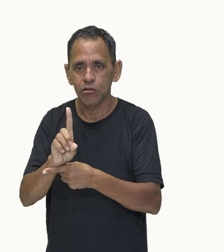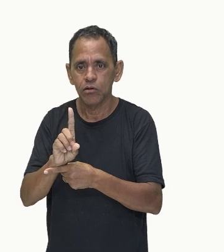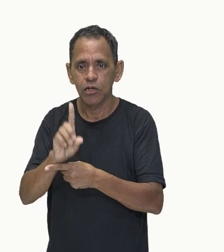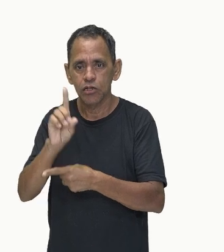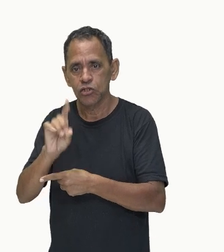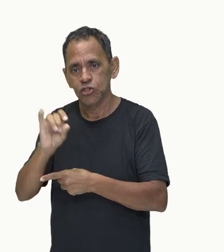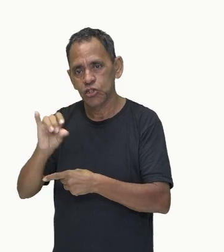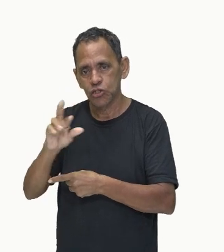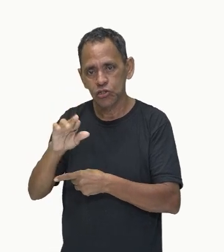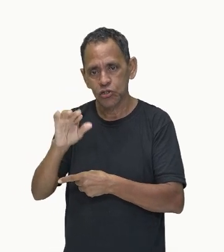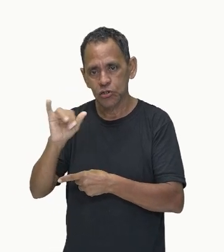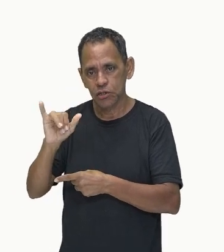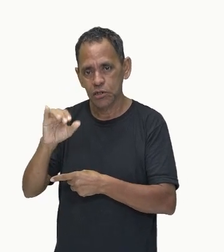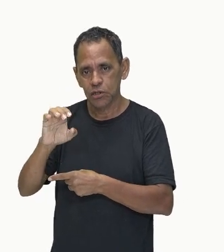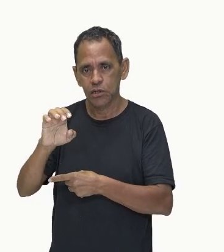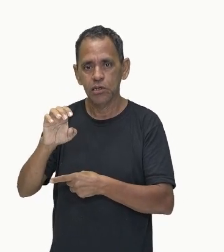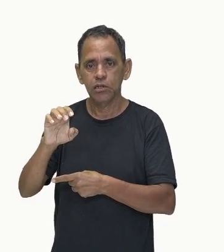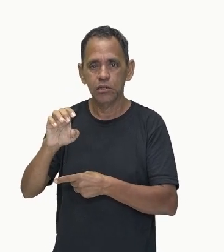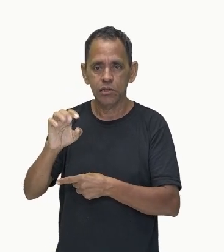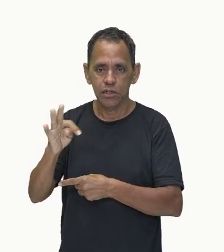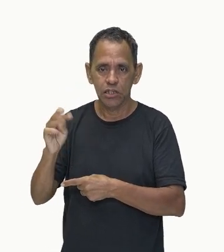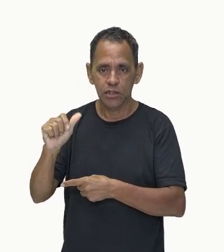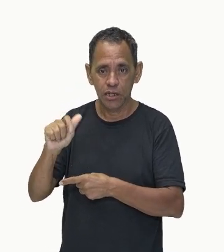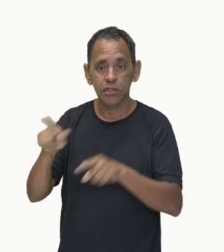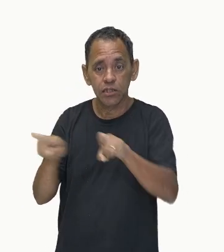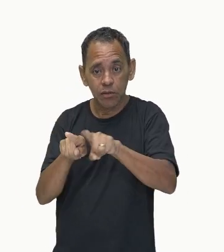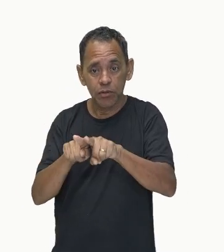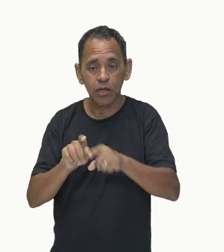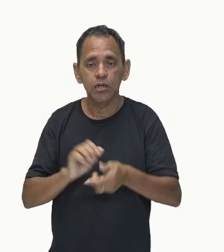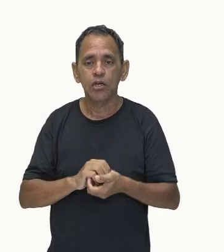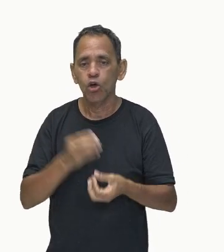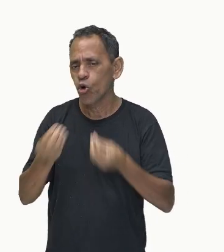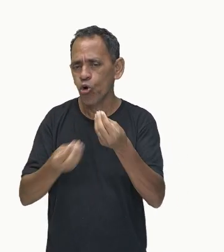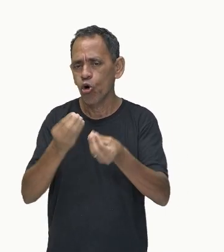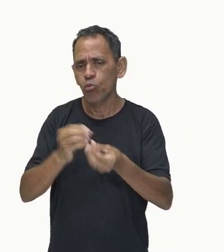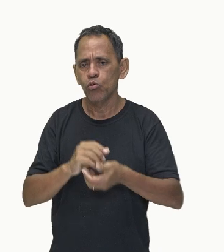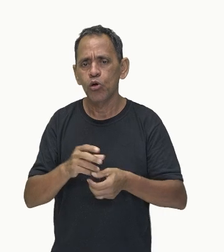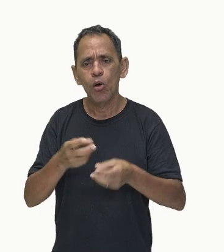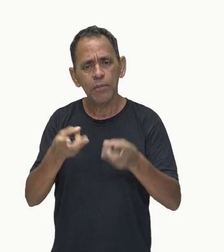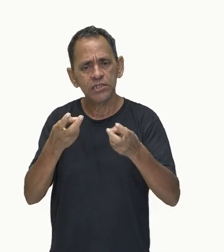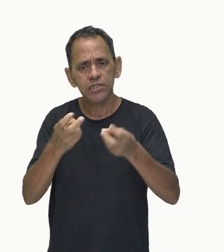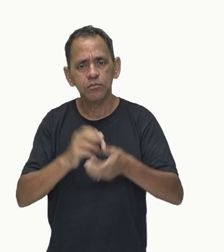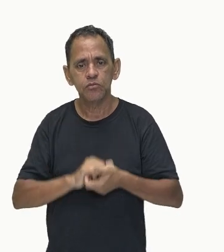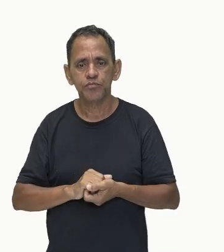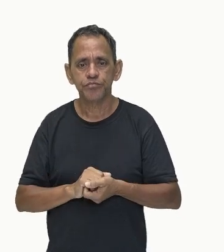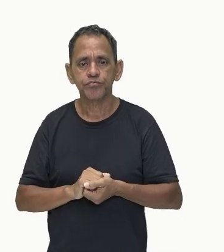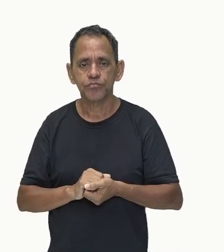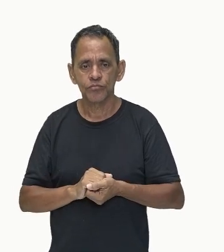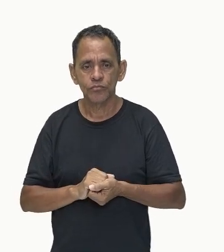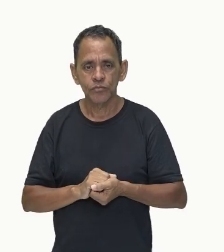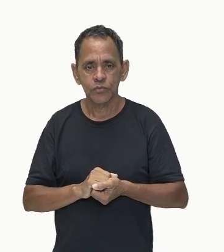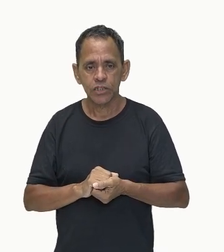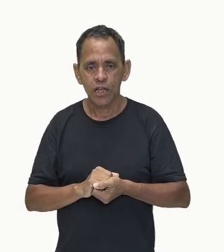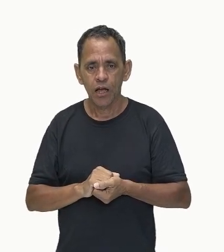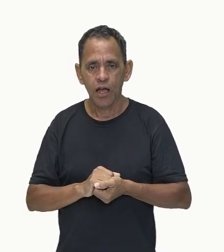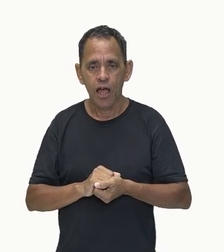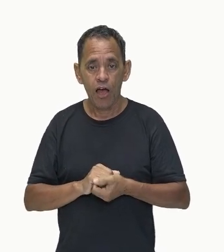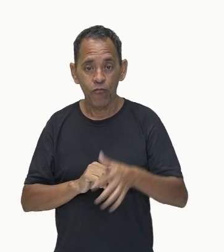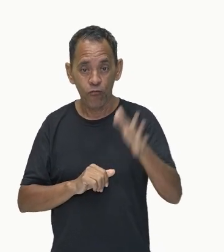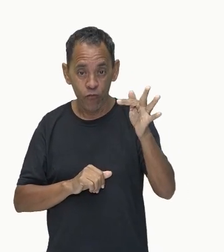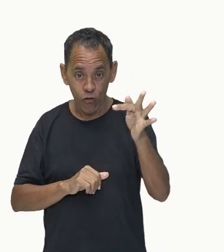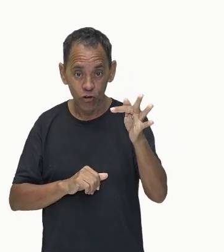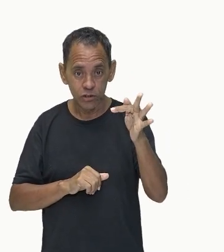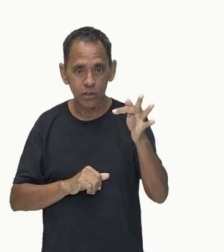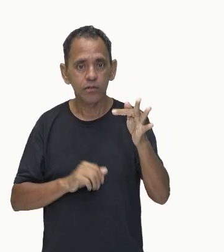gente, olha aqui, como nós vimos, quando a força é paralela ao deslocamento, o